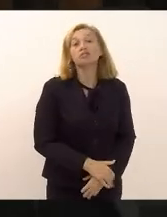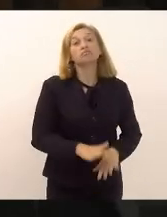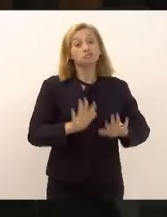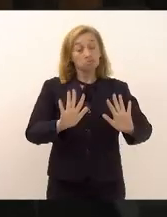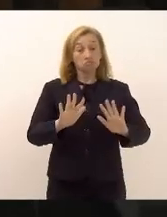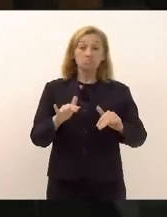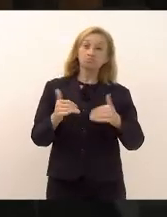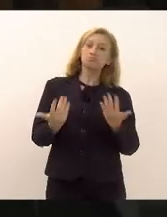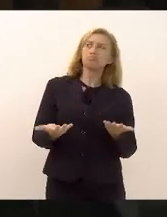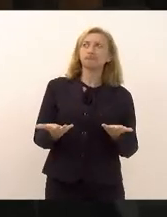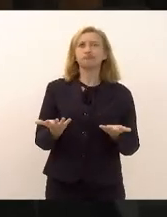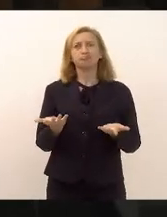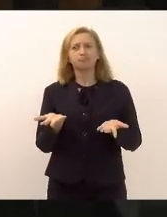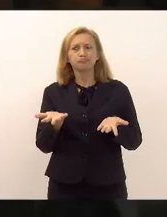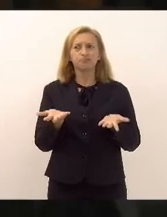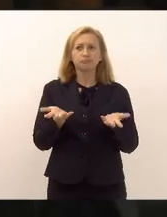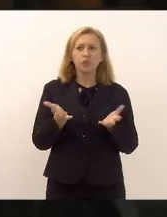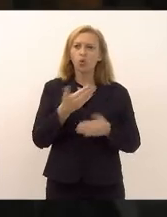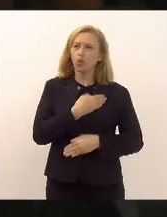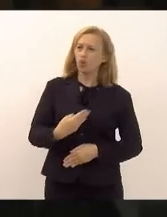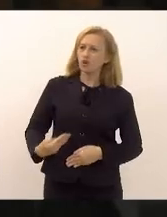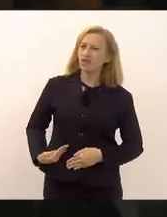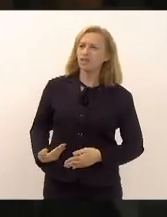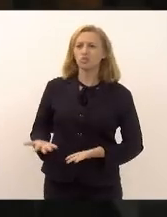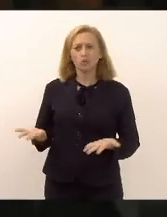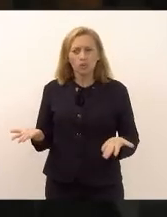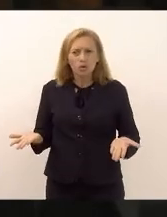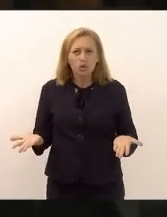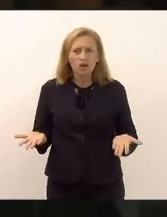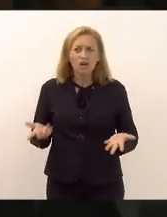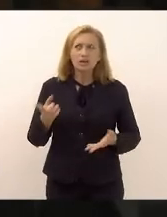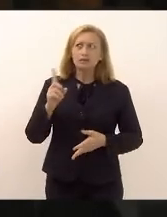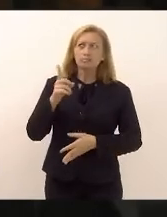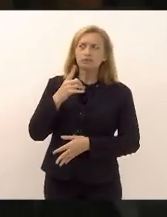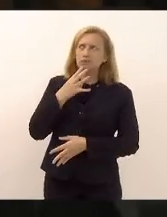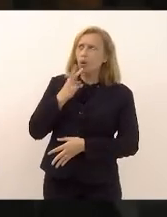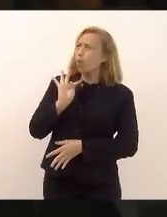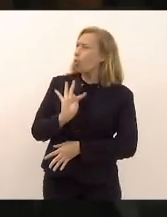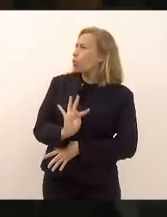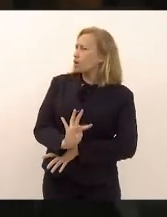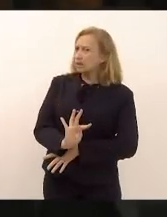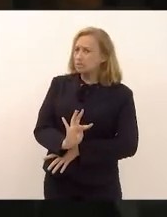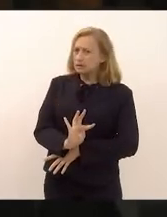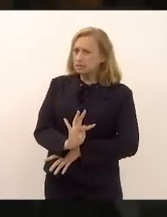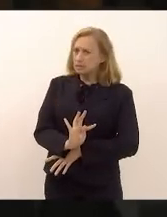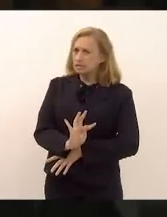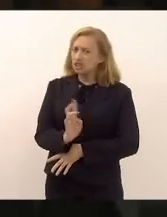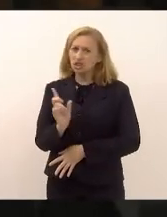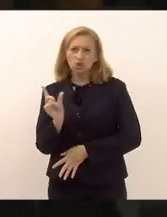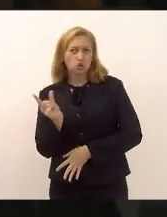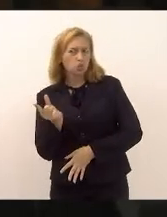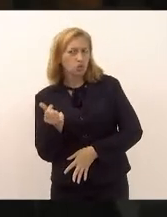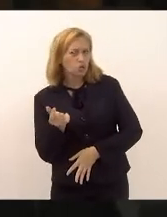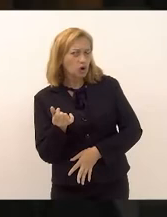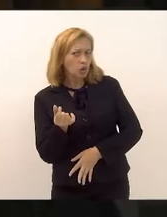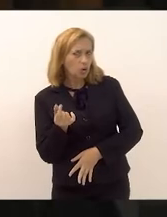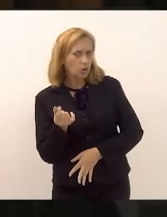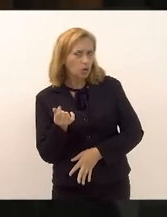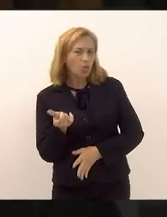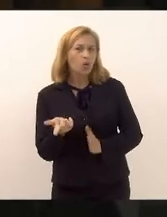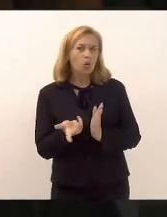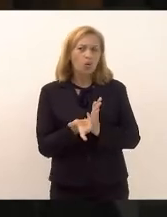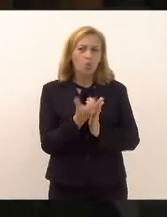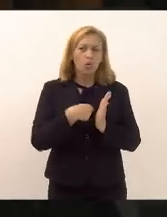Talvez o governador não reconheça que a taxa seja um